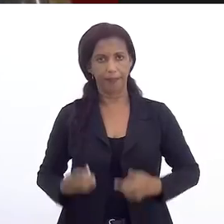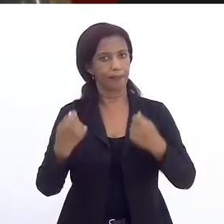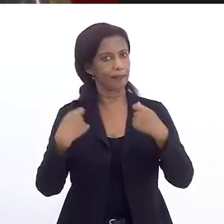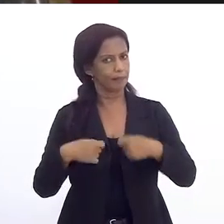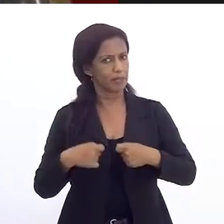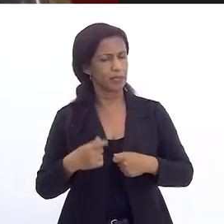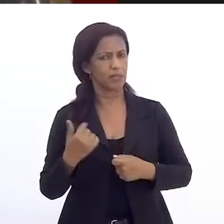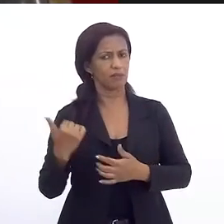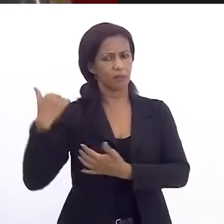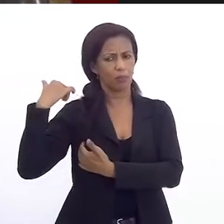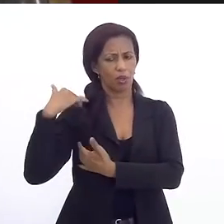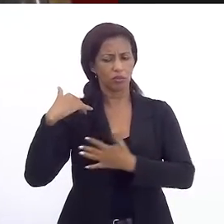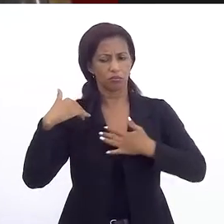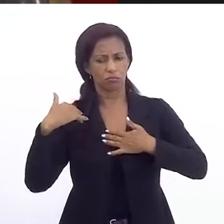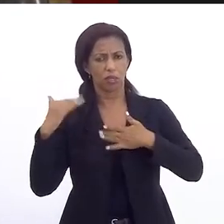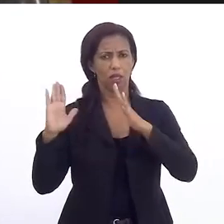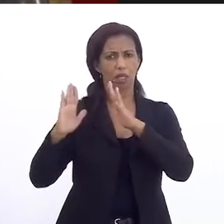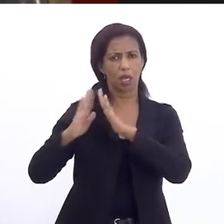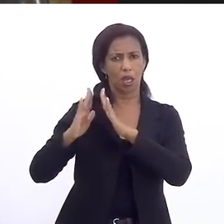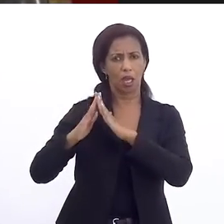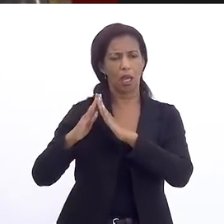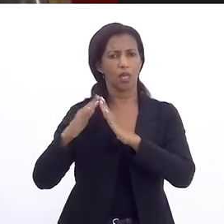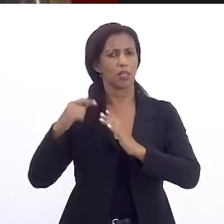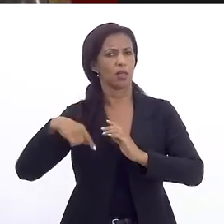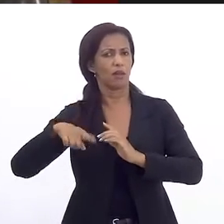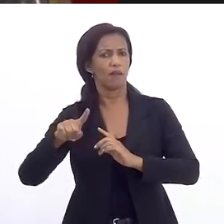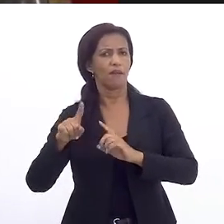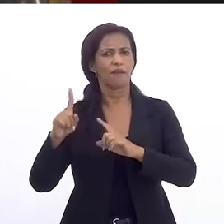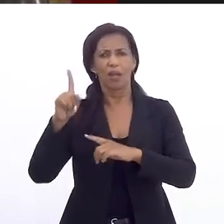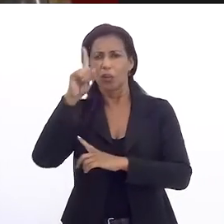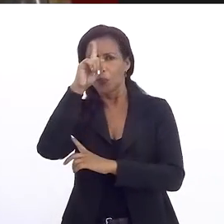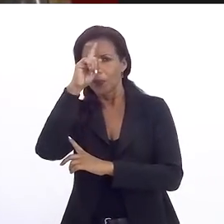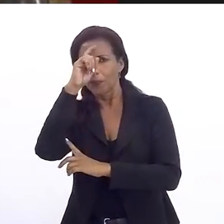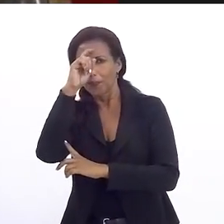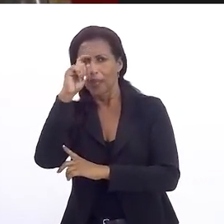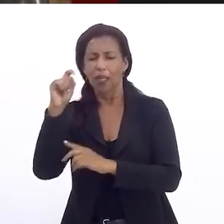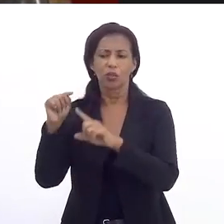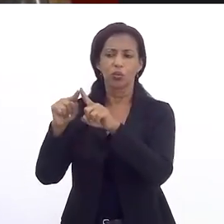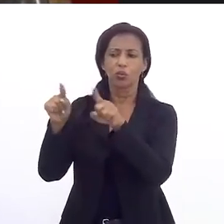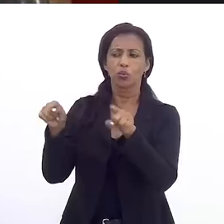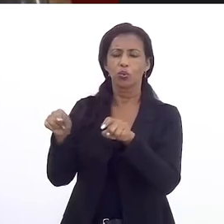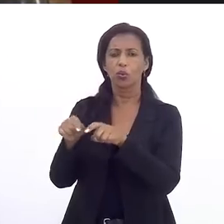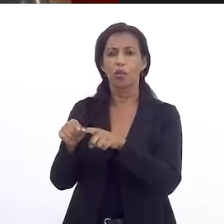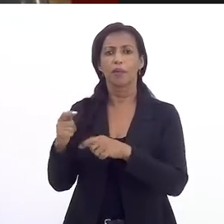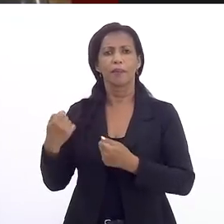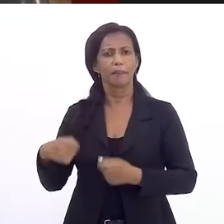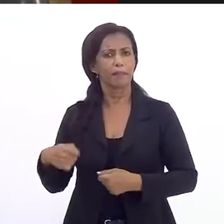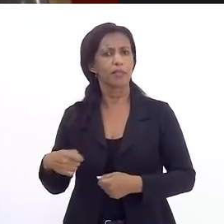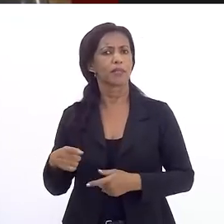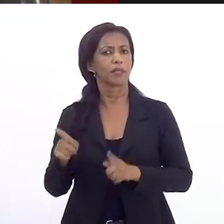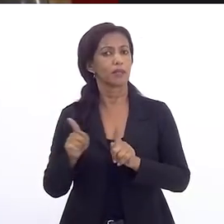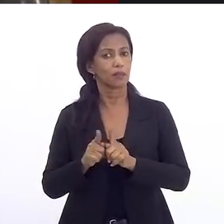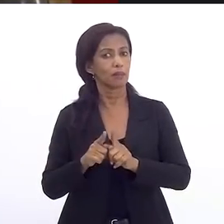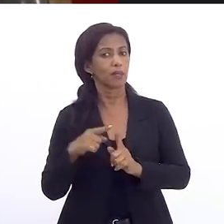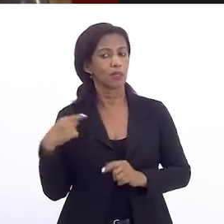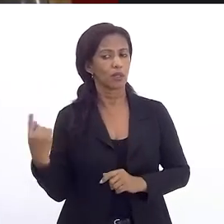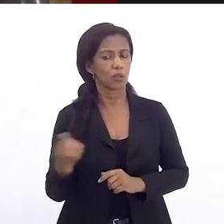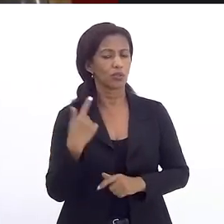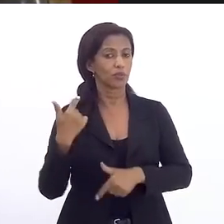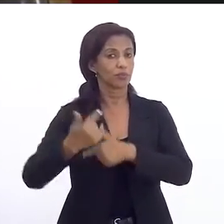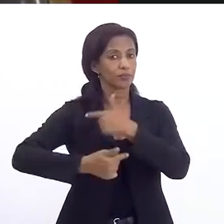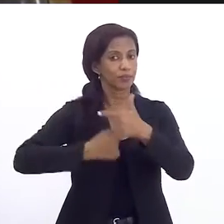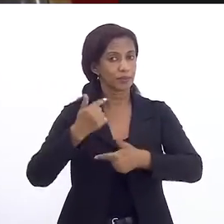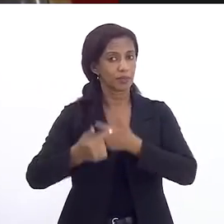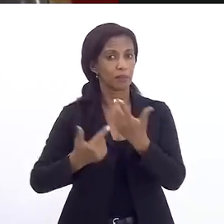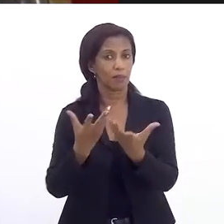vai num consultório. E também a outra parte que a gente tem que trabalhar muito, né, Cláudia? Porque é muito bacana a